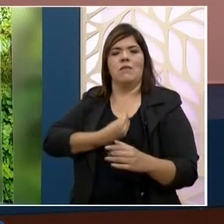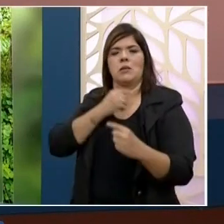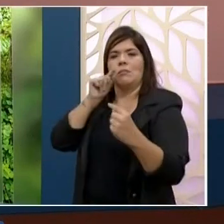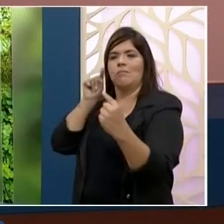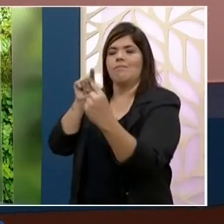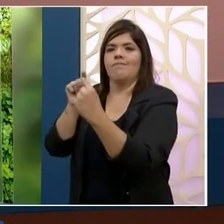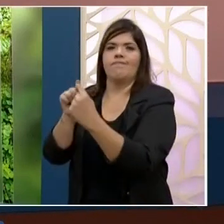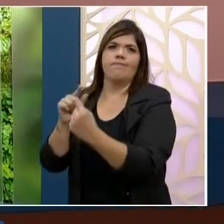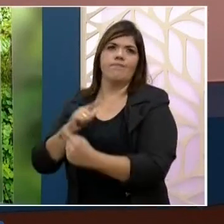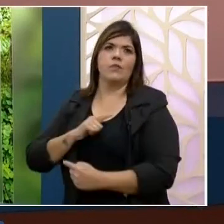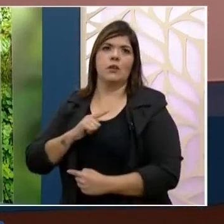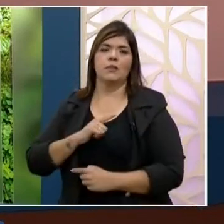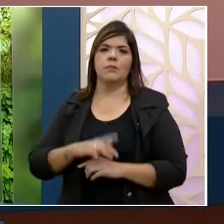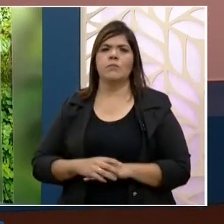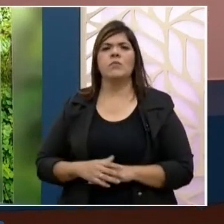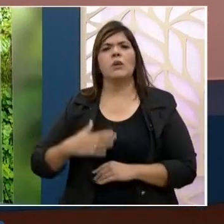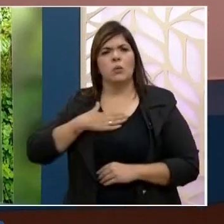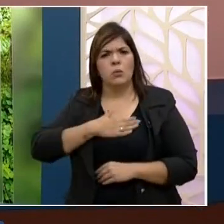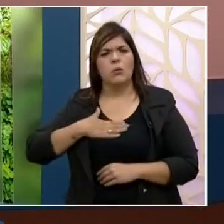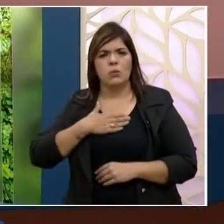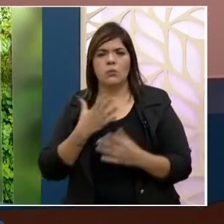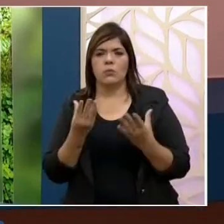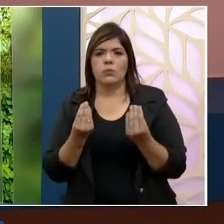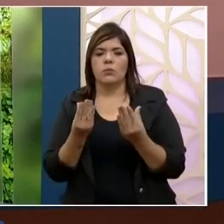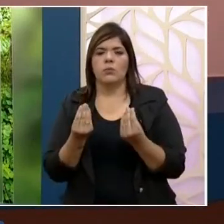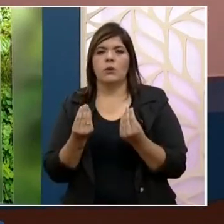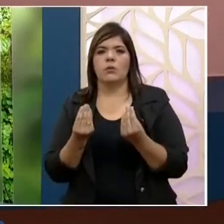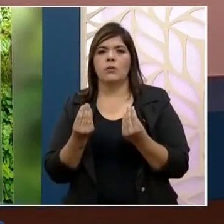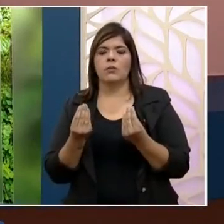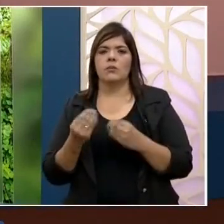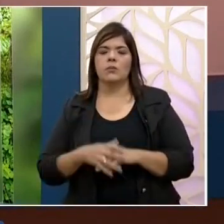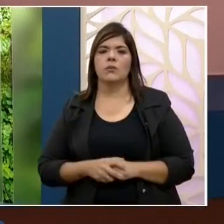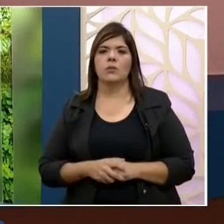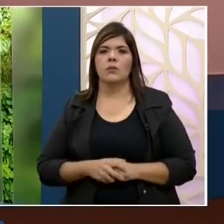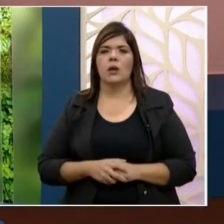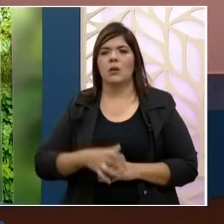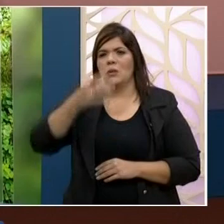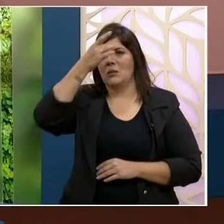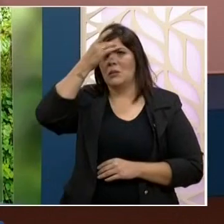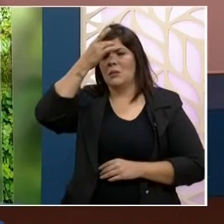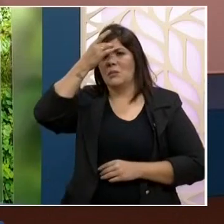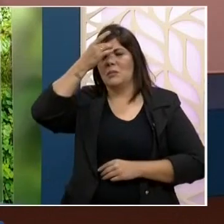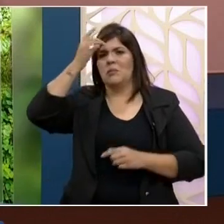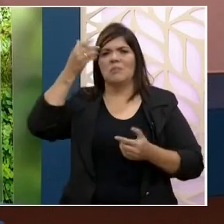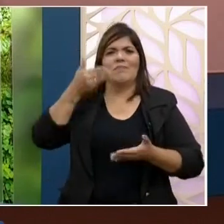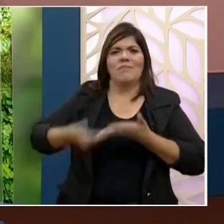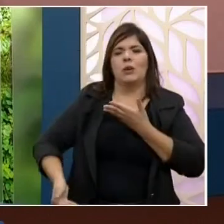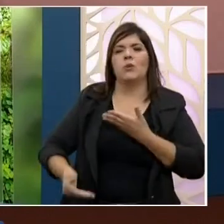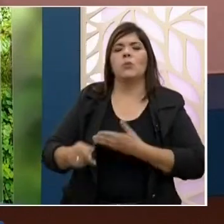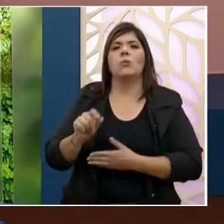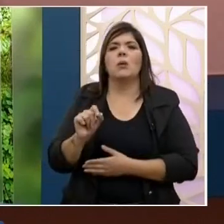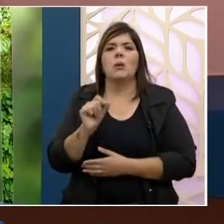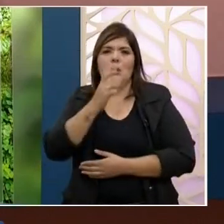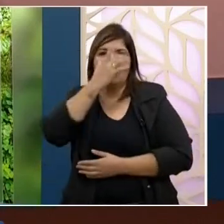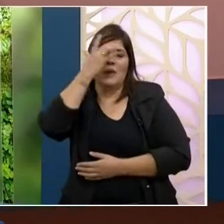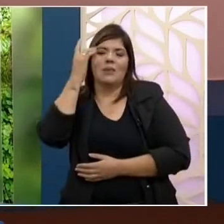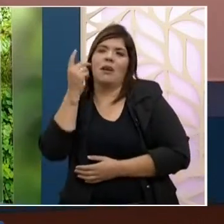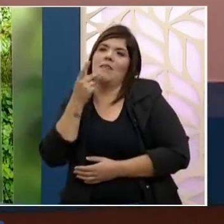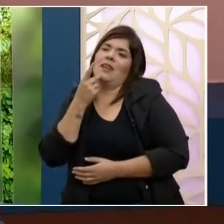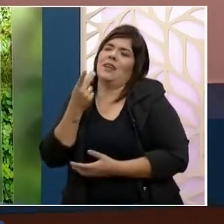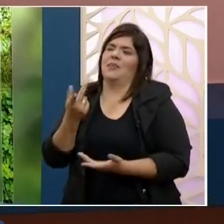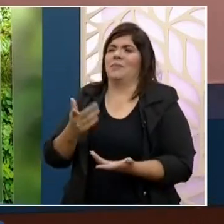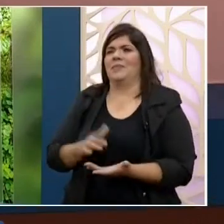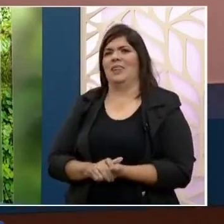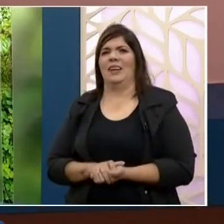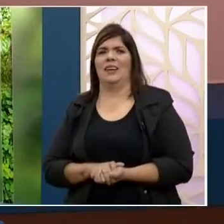E uma coisa que eu gosto muito de desmistificar nesse contexto da inclusão. Até as pessoas brincam e costumam dizer